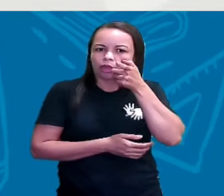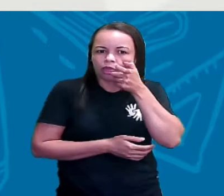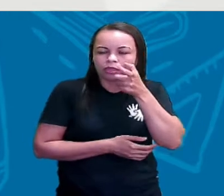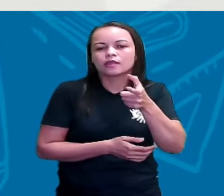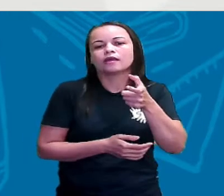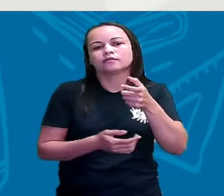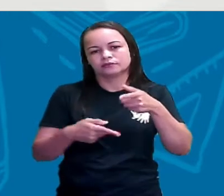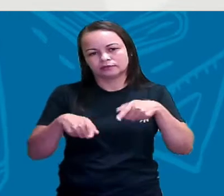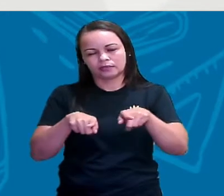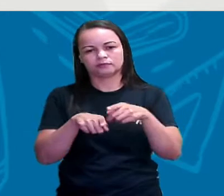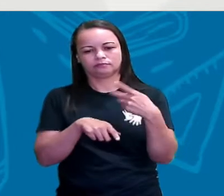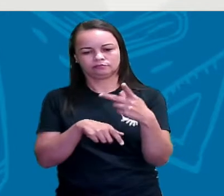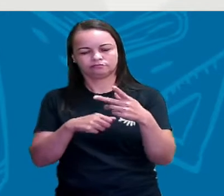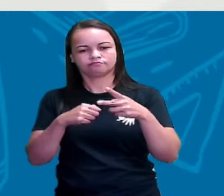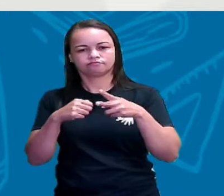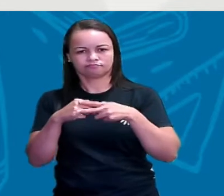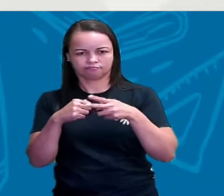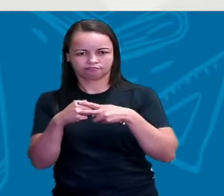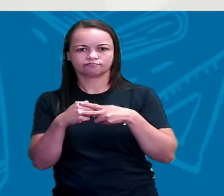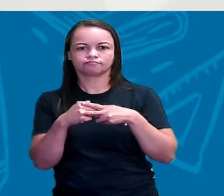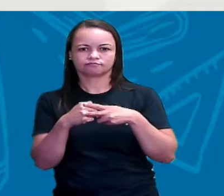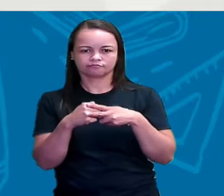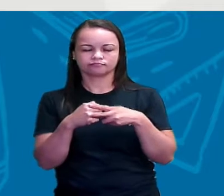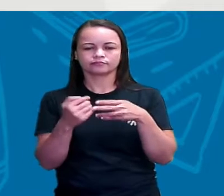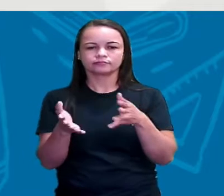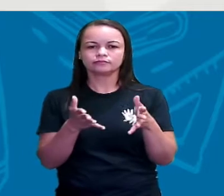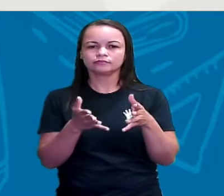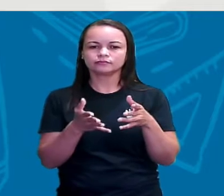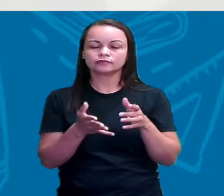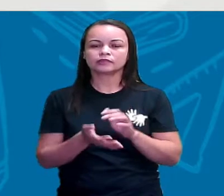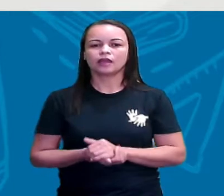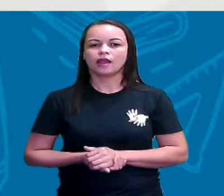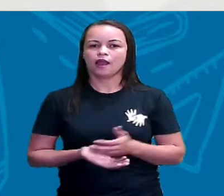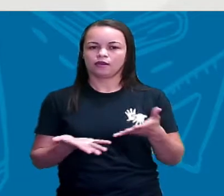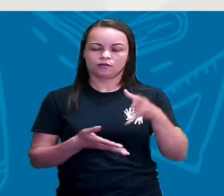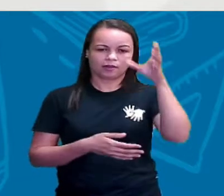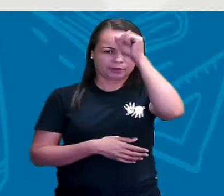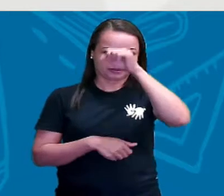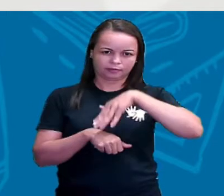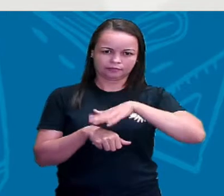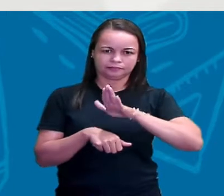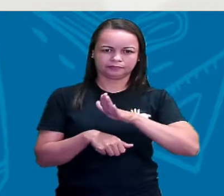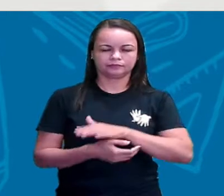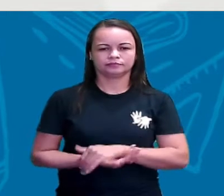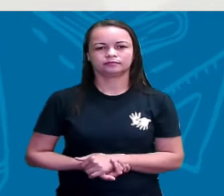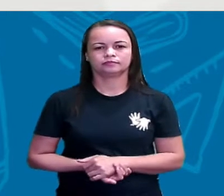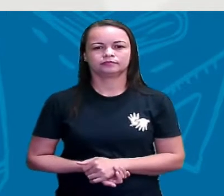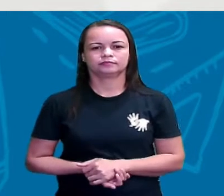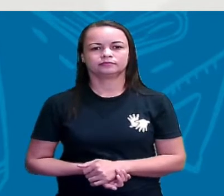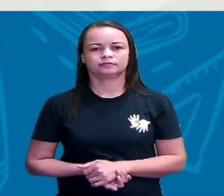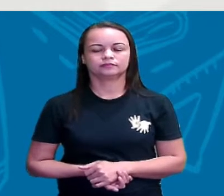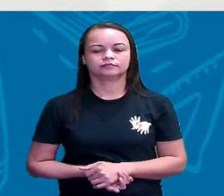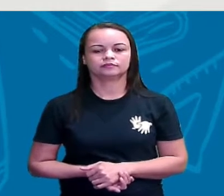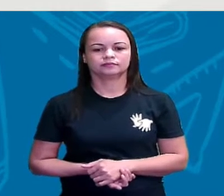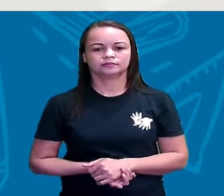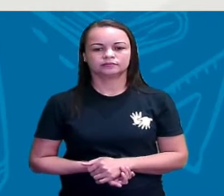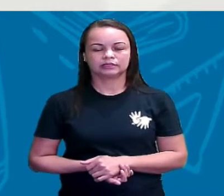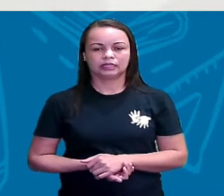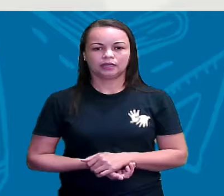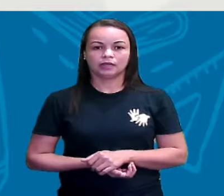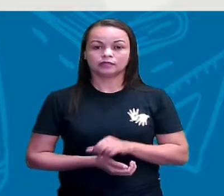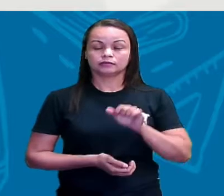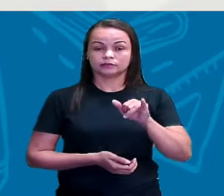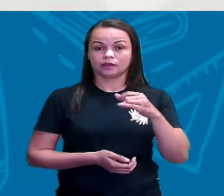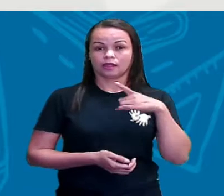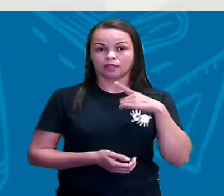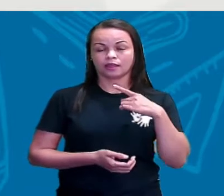interessante para este tempo verbal. Se ligou? Agora vamos saber um pouquinho mais. Bom, se a gente tem as expressões